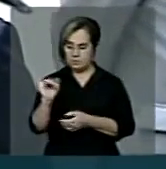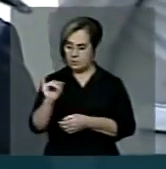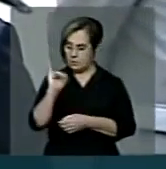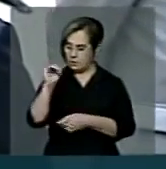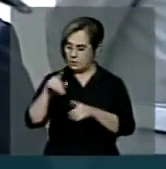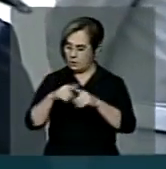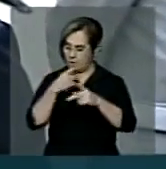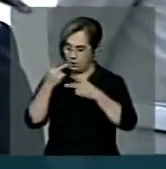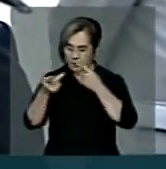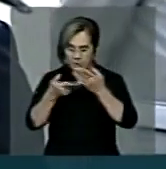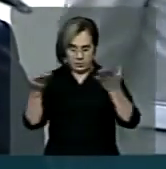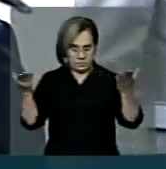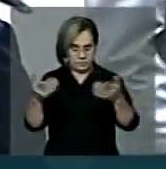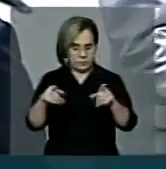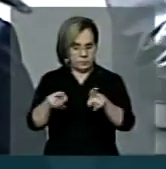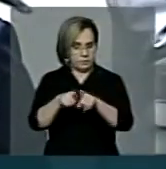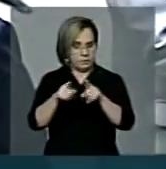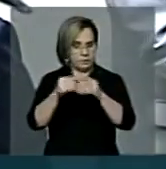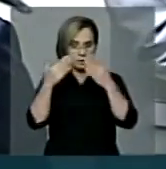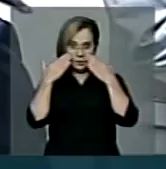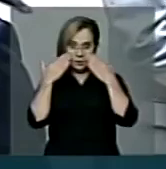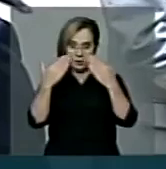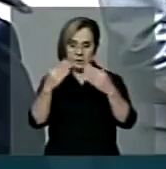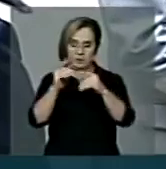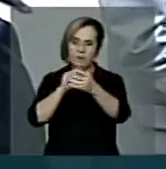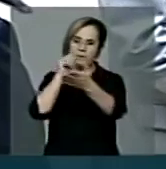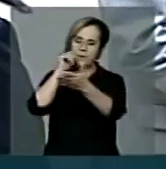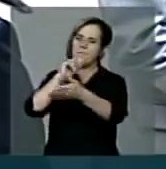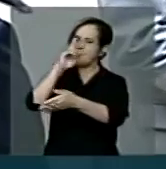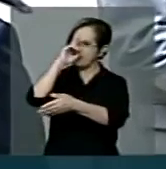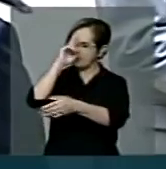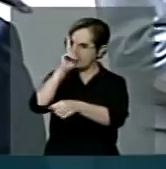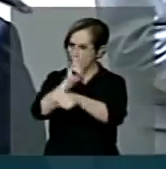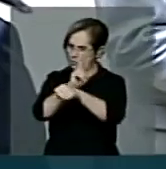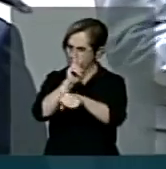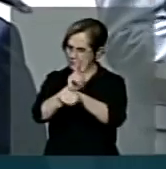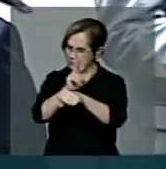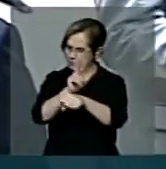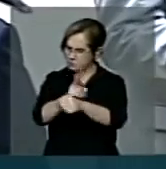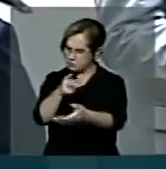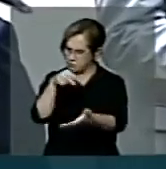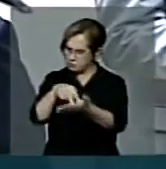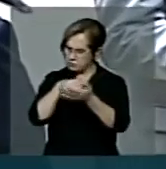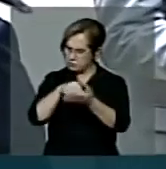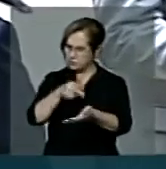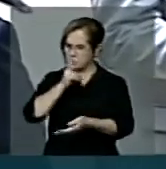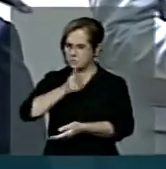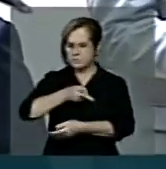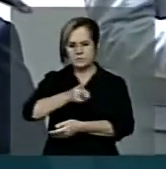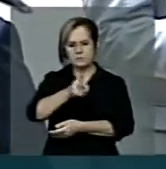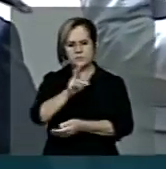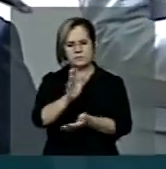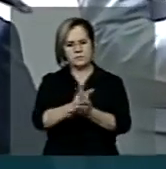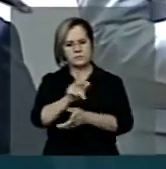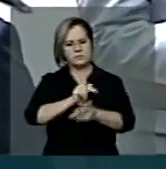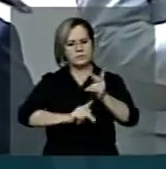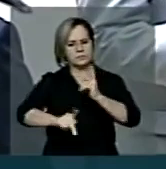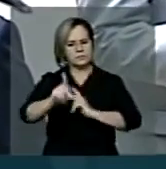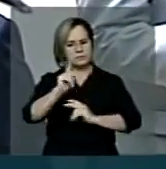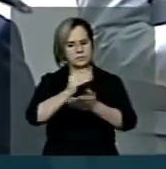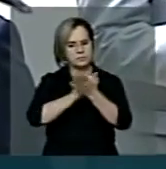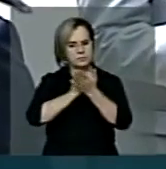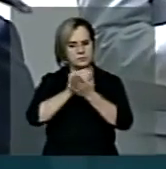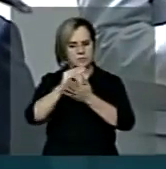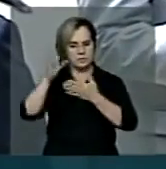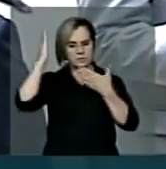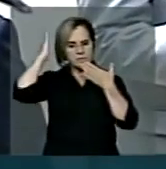aqui o testemunho de que a senhora tem sido uma defensora permanente dos povos originários,